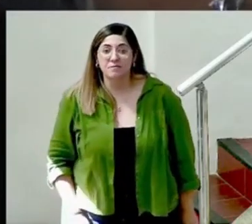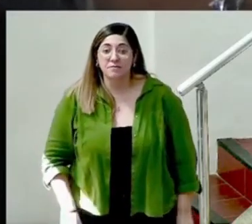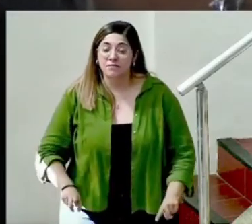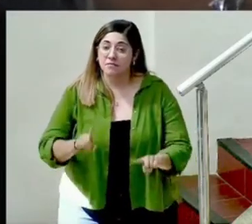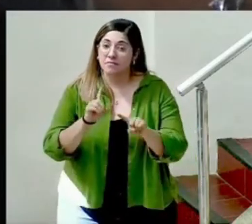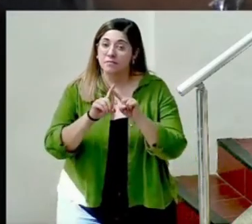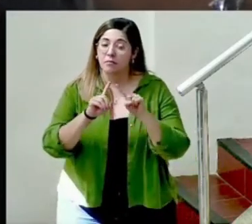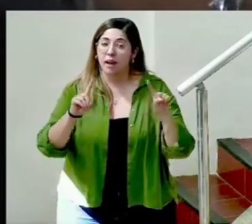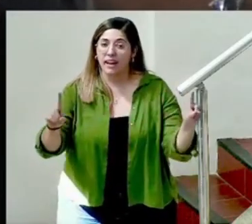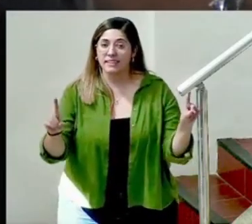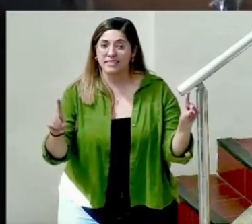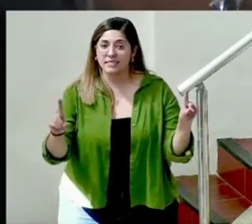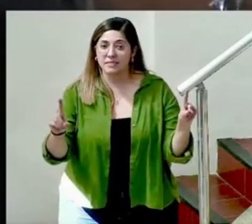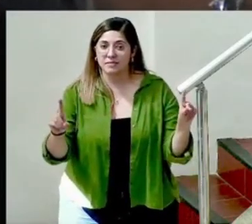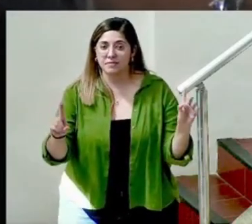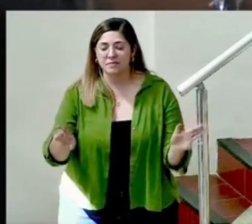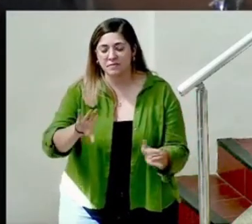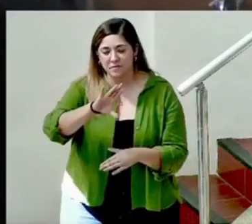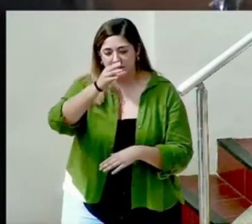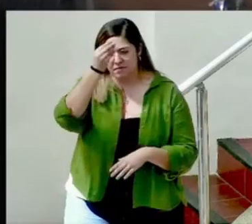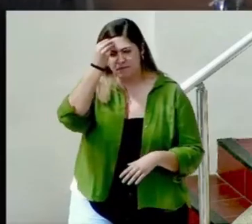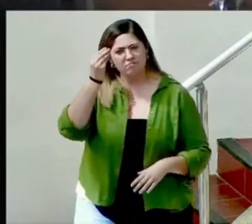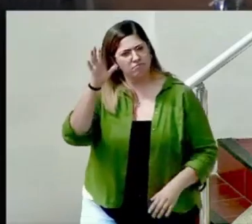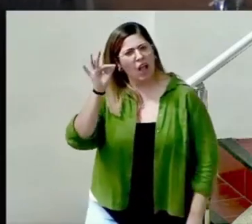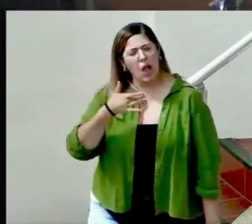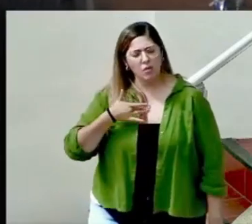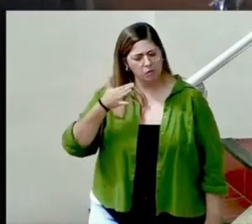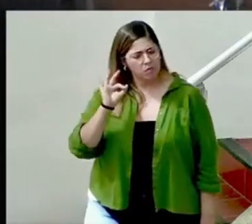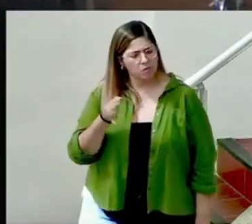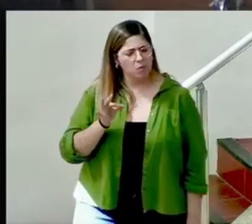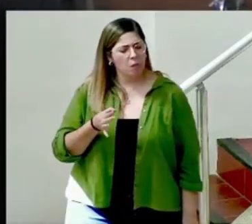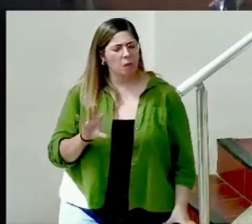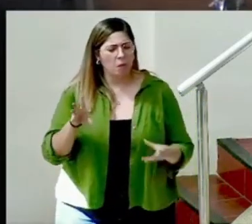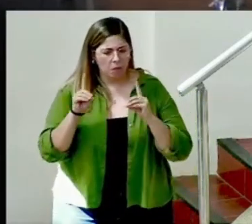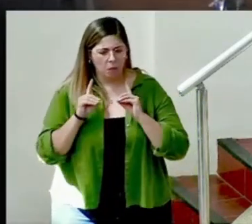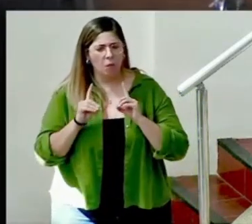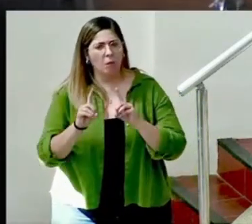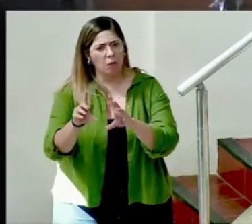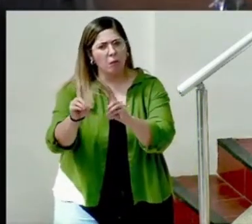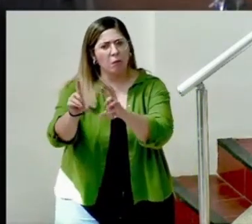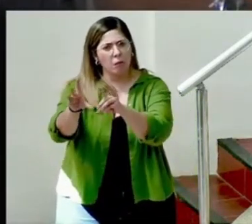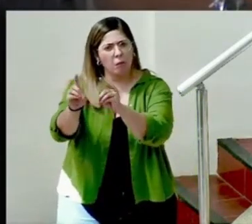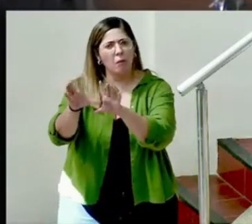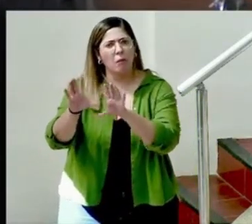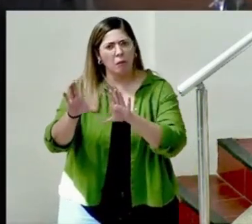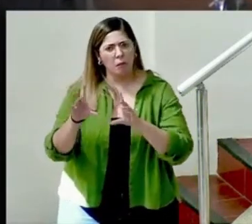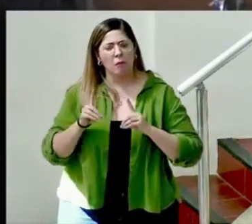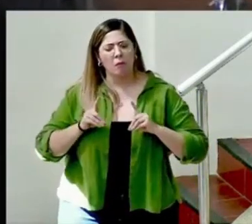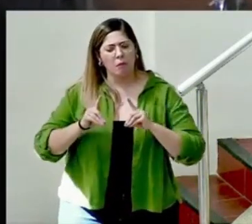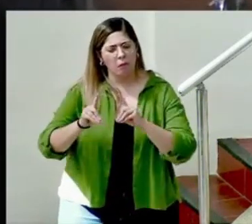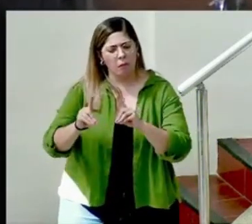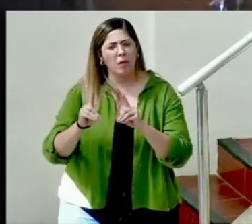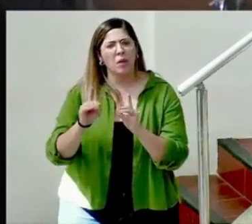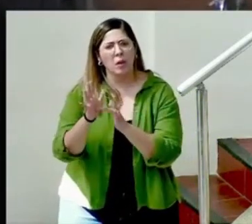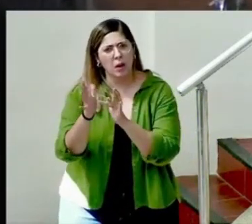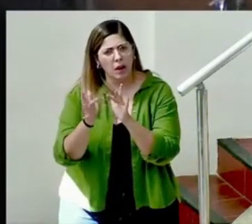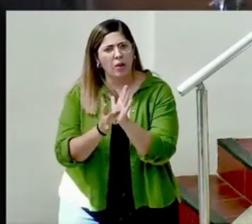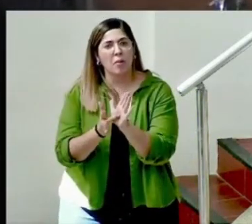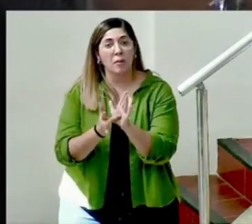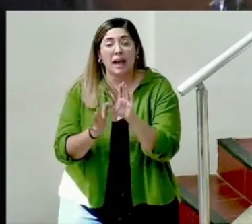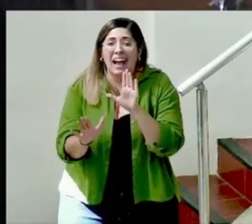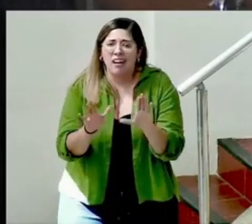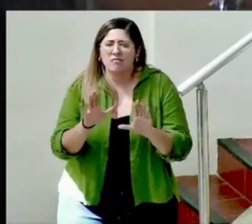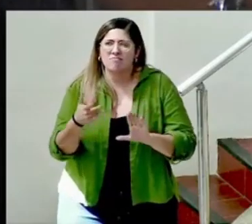você tem a certeza que é discípulo de Jesus, mas tem visto que sutilmente você tem sido